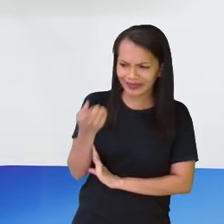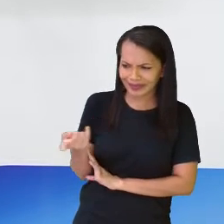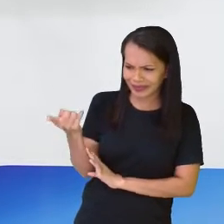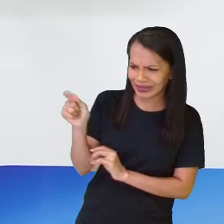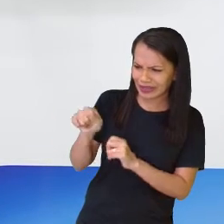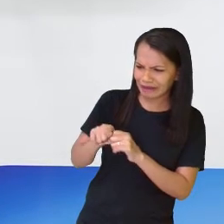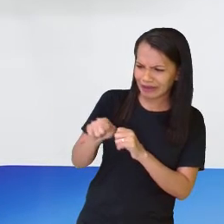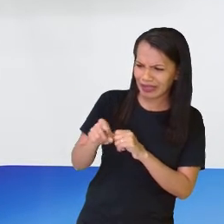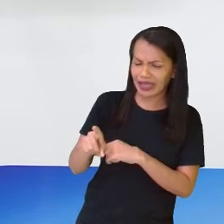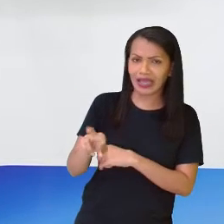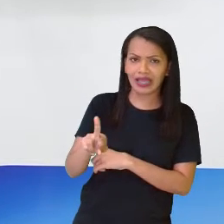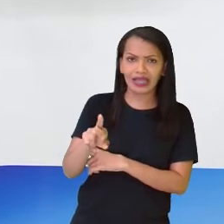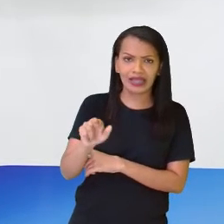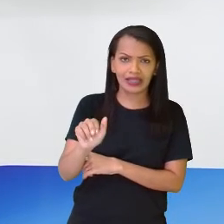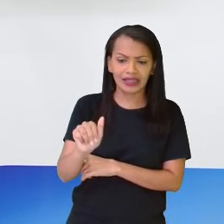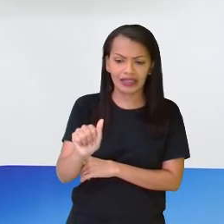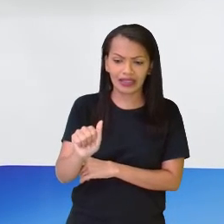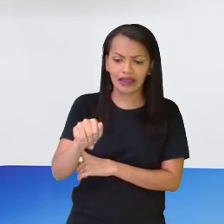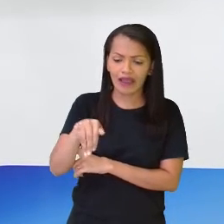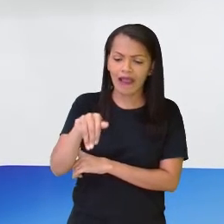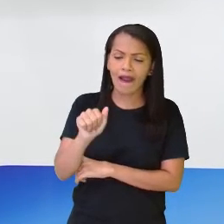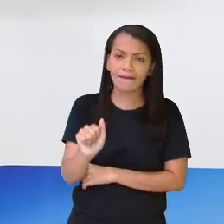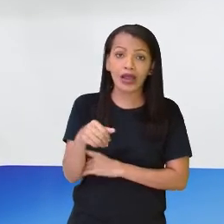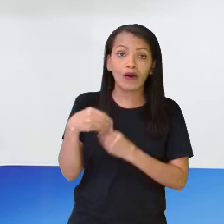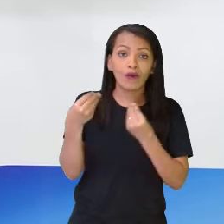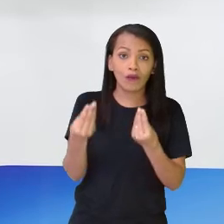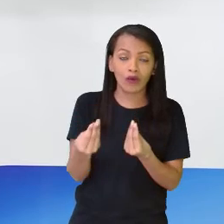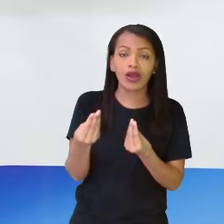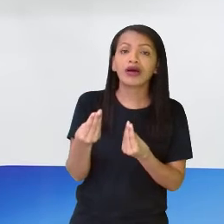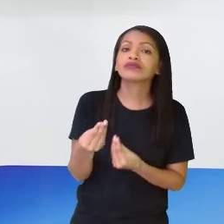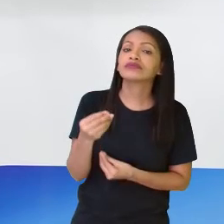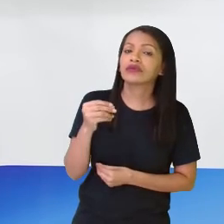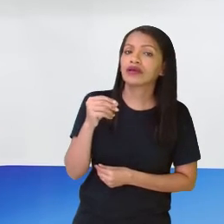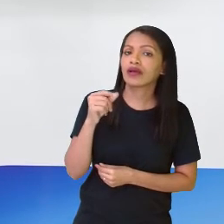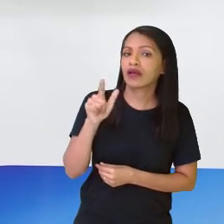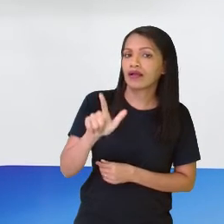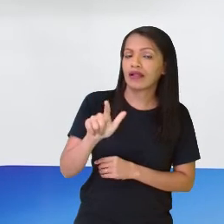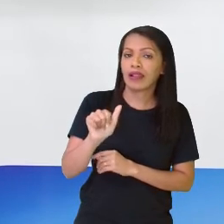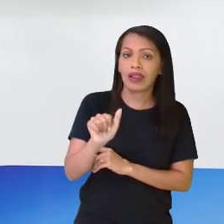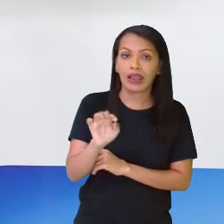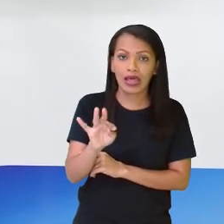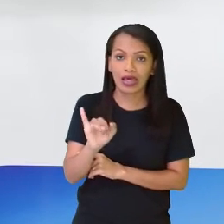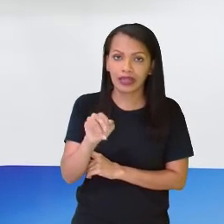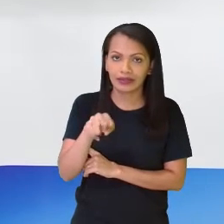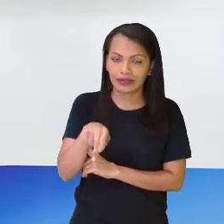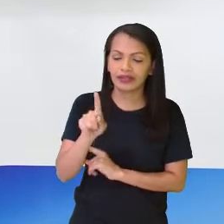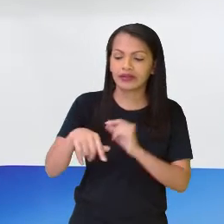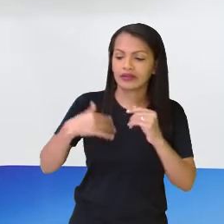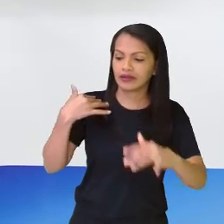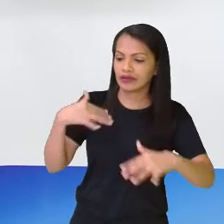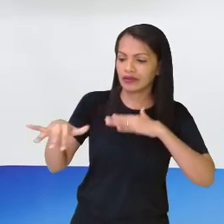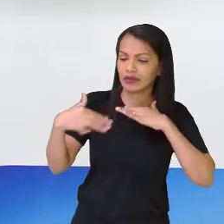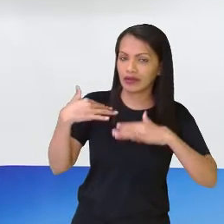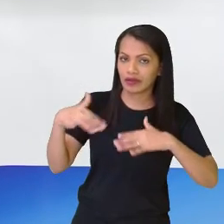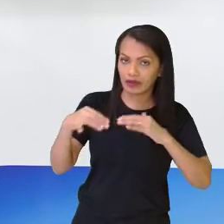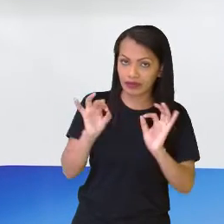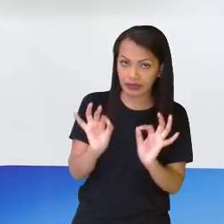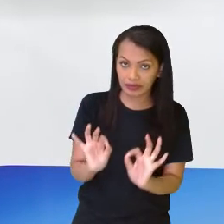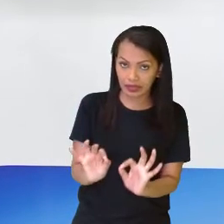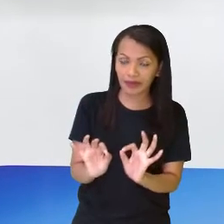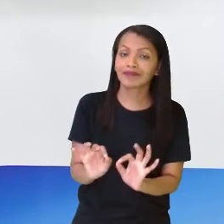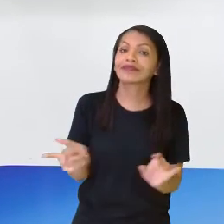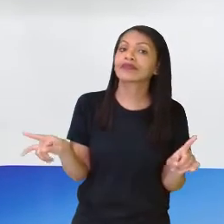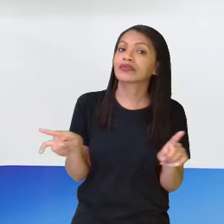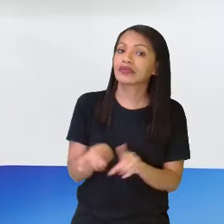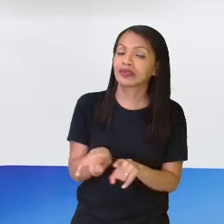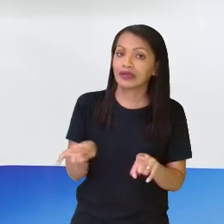faz drama. Mas, no caso, a palavra drama, quando vem lá do latim, ela significa ação. Então, por isso que é o gênero dramático. Vai